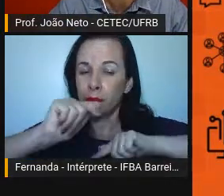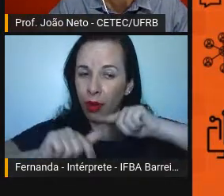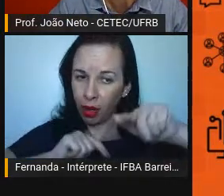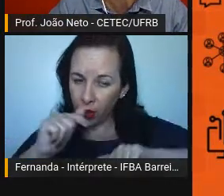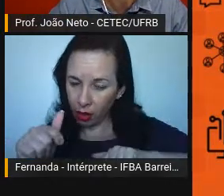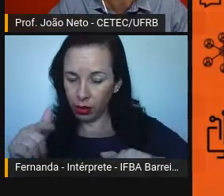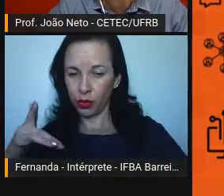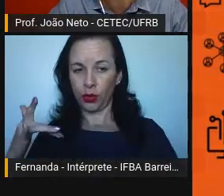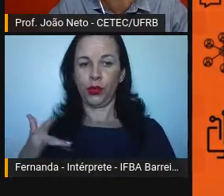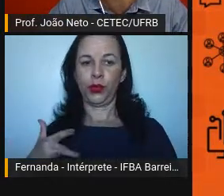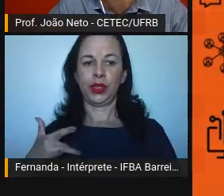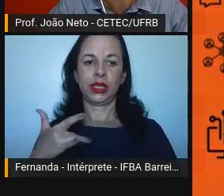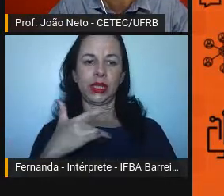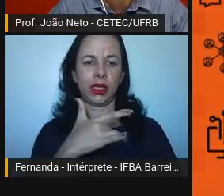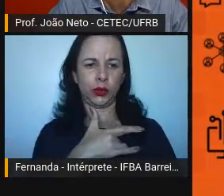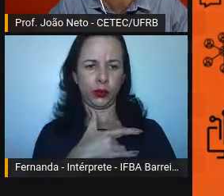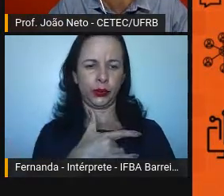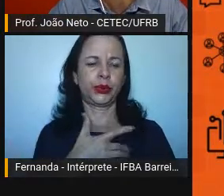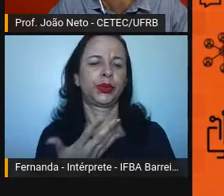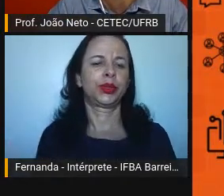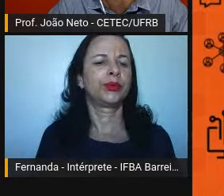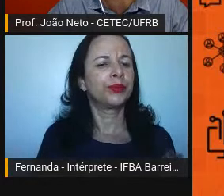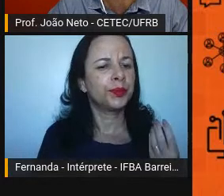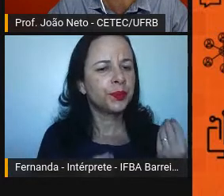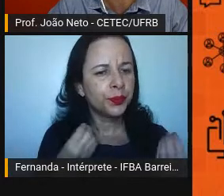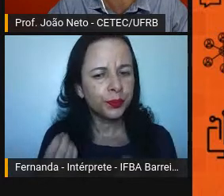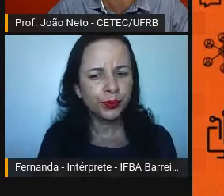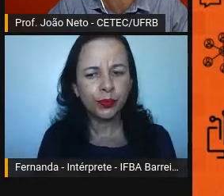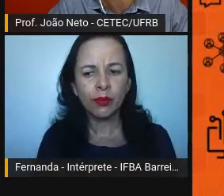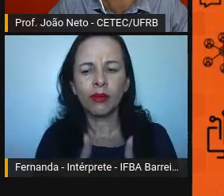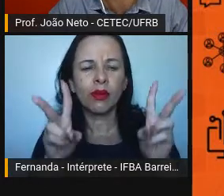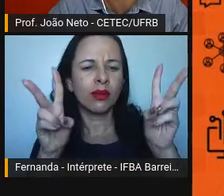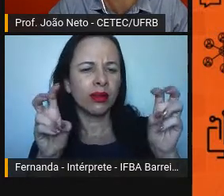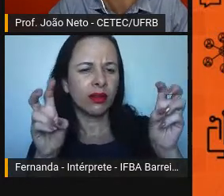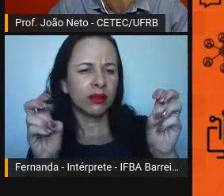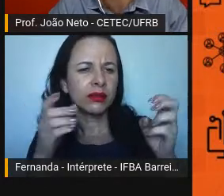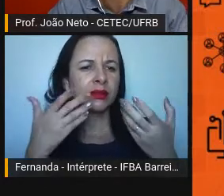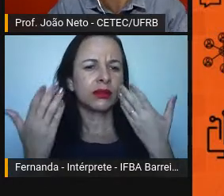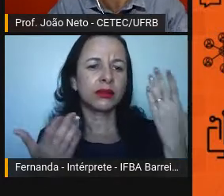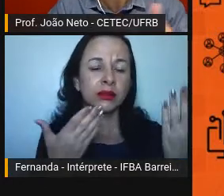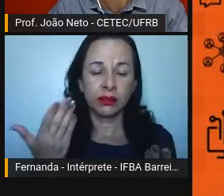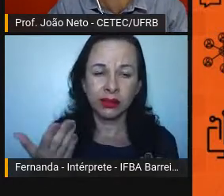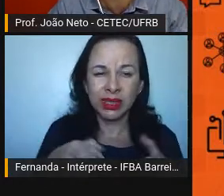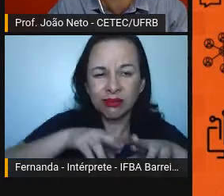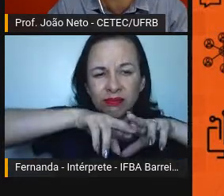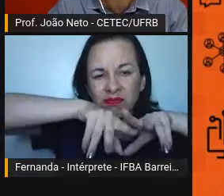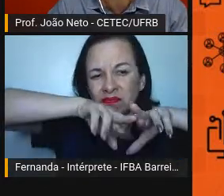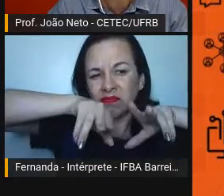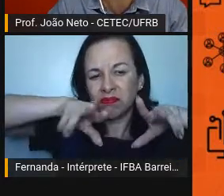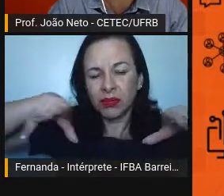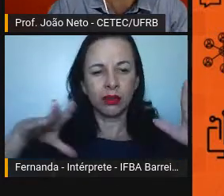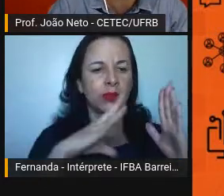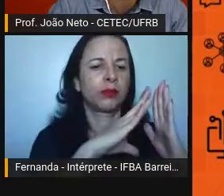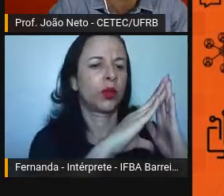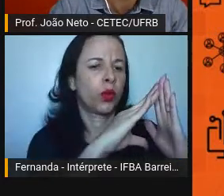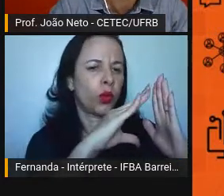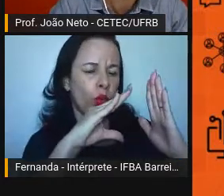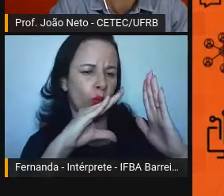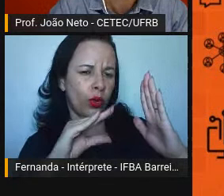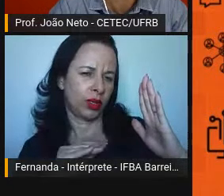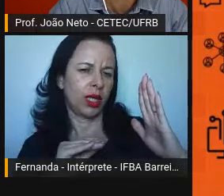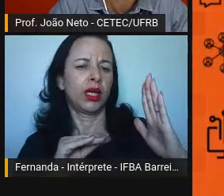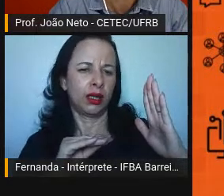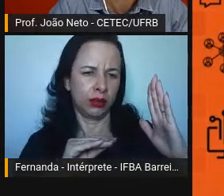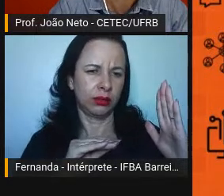de saúde bom essas questões é já entra no espero que a gente tá entendendo hoje como sendo o modelo pode